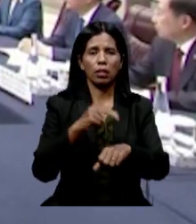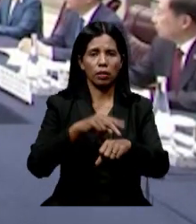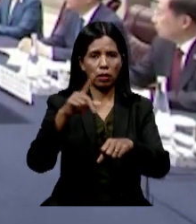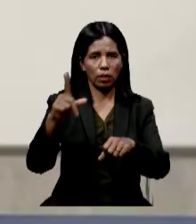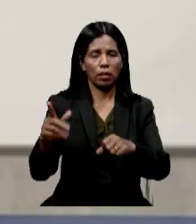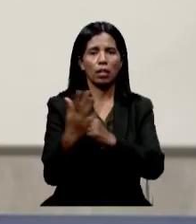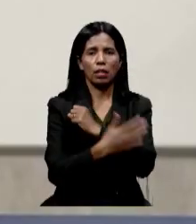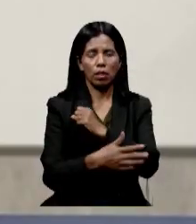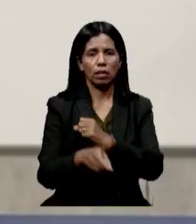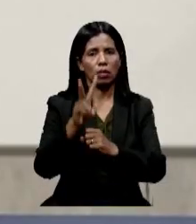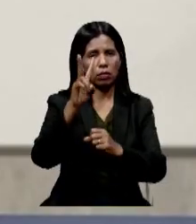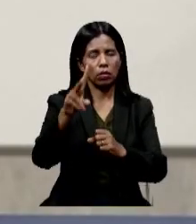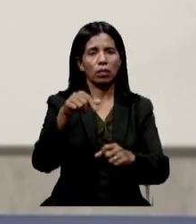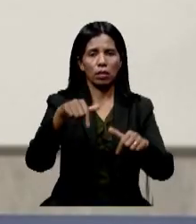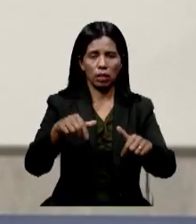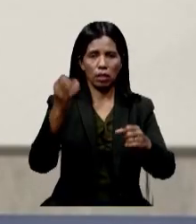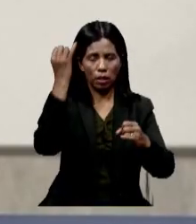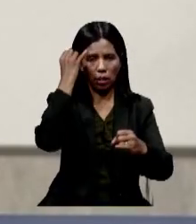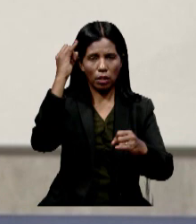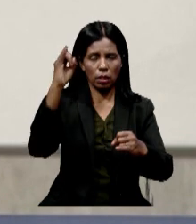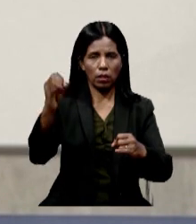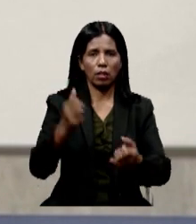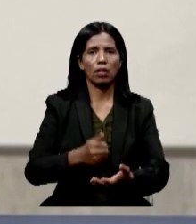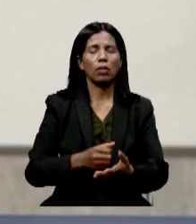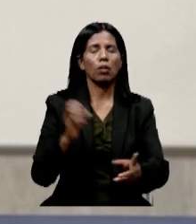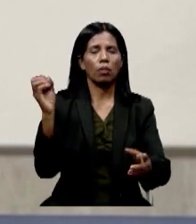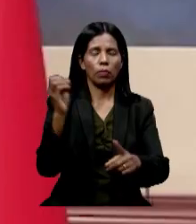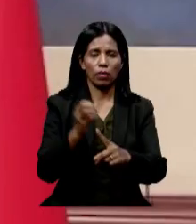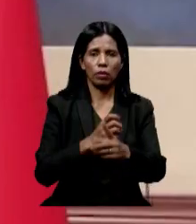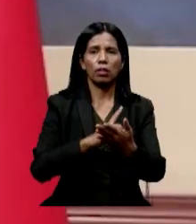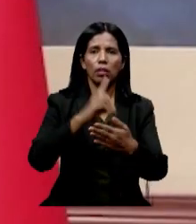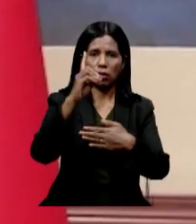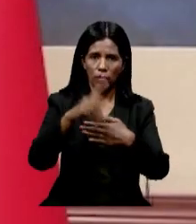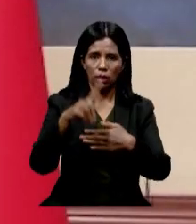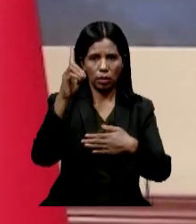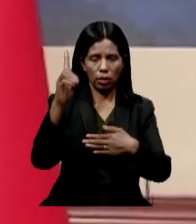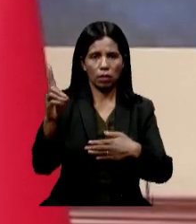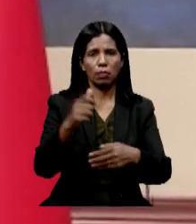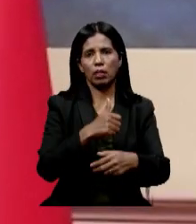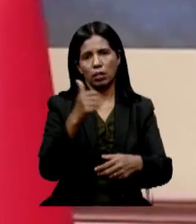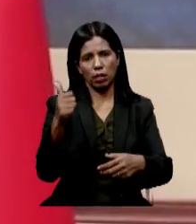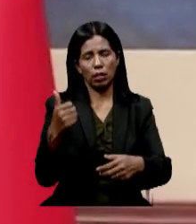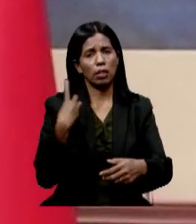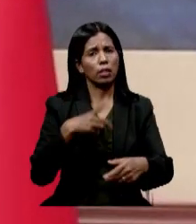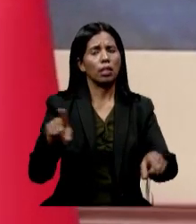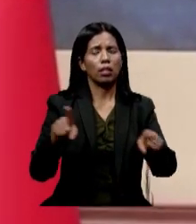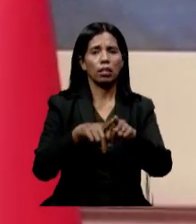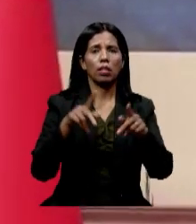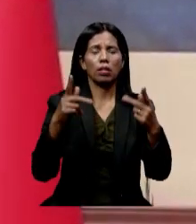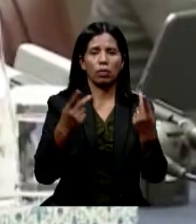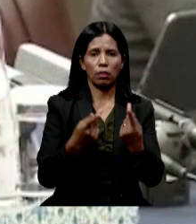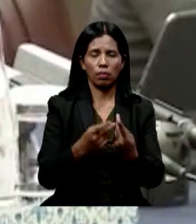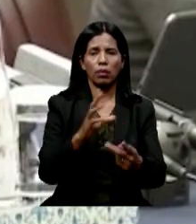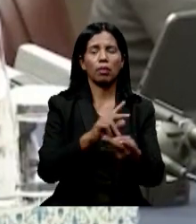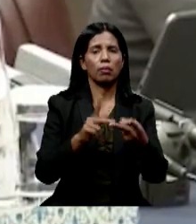nação Rua consiste tebes e a ideia nos serve ba oportunidade de desenvolvimento Ida ba Ida Seluk. Ita hanesan companheiro viazen